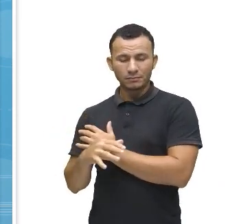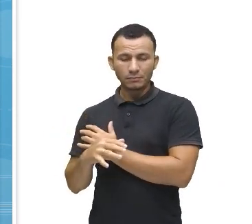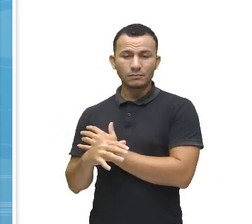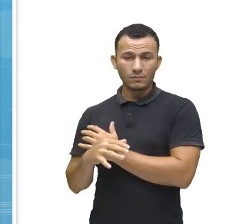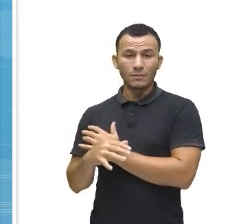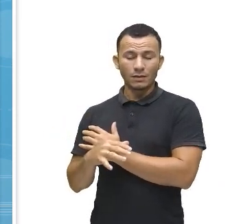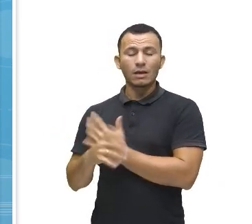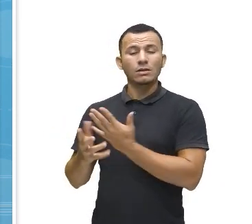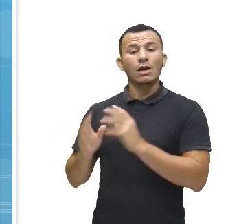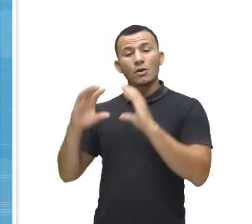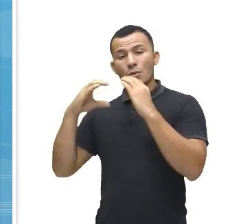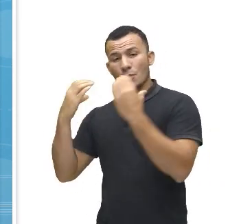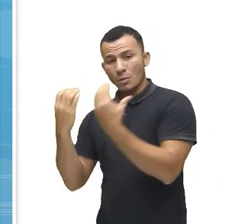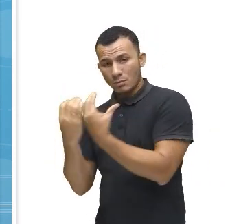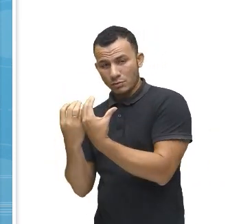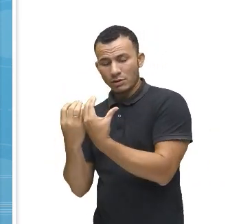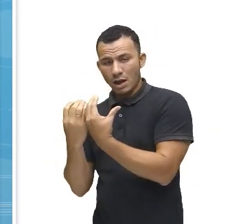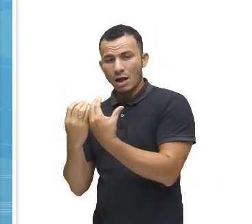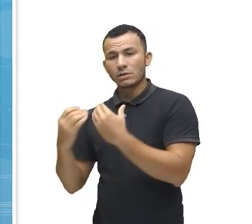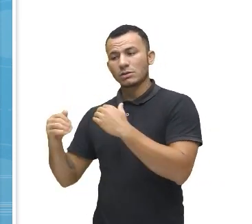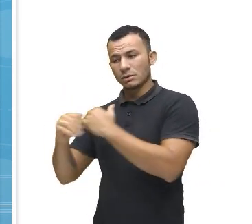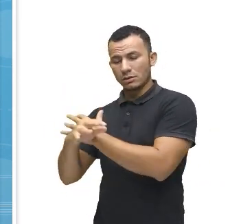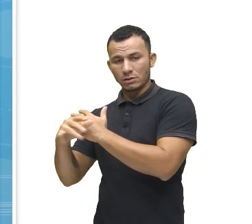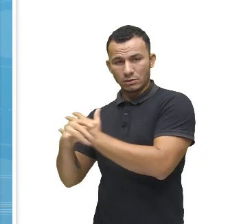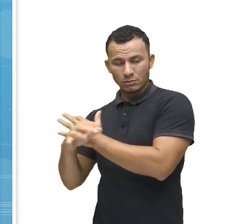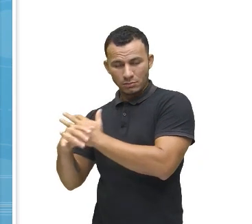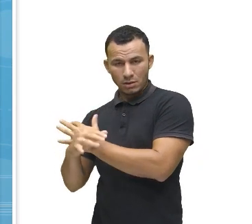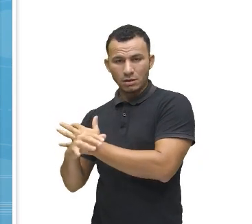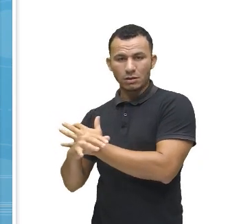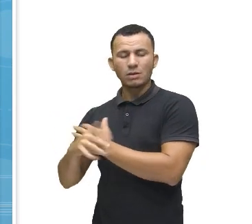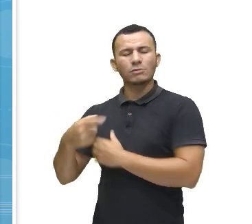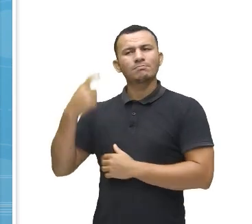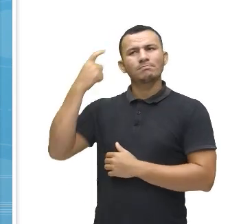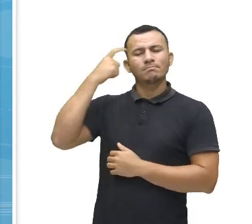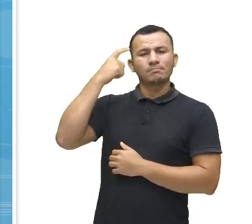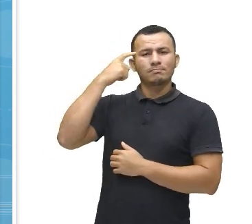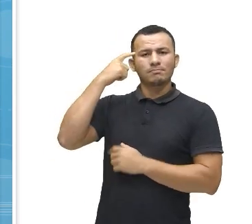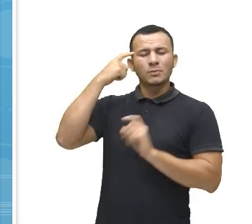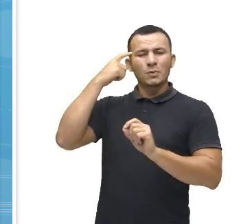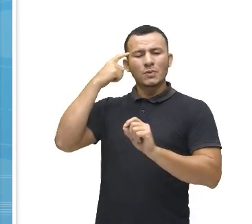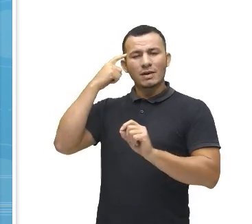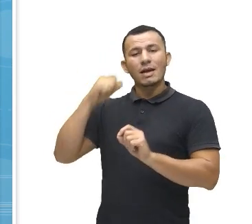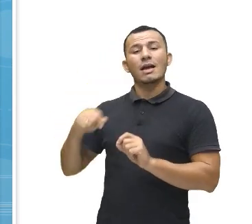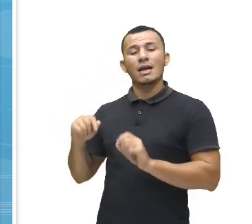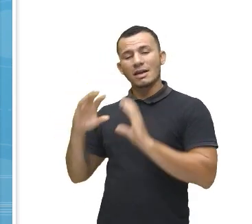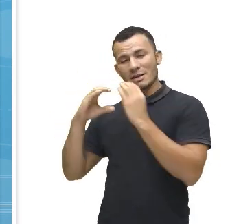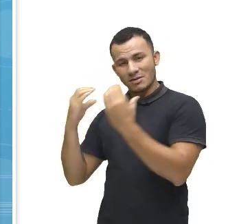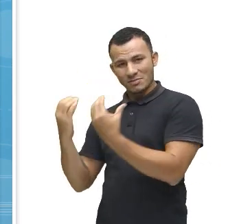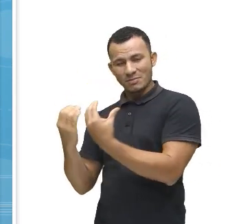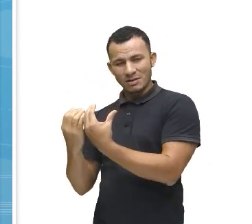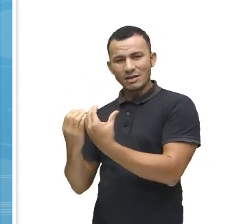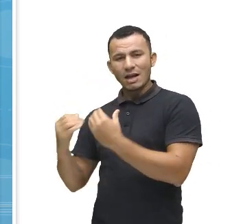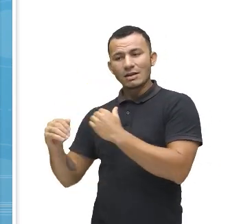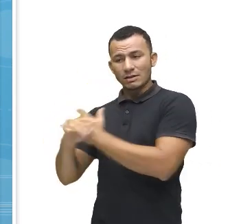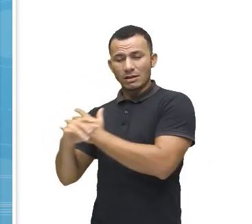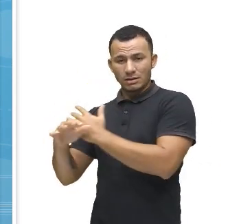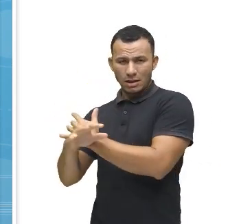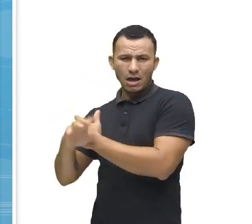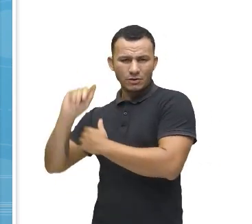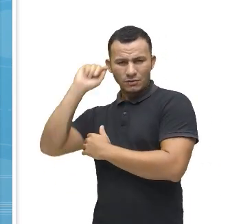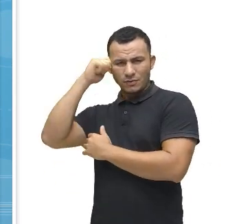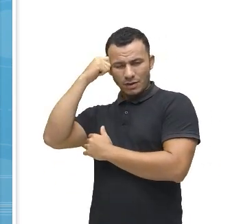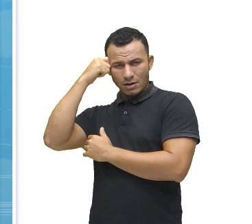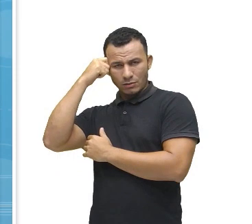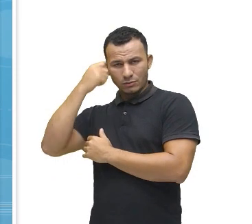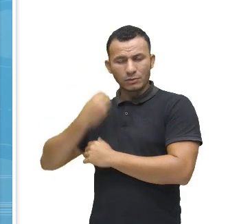fala comunidades de quilombolas urbanos, vocês logo vem à cabeça, comunidades quilombolas nas cidades. Aí vocês